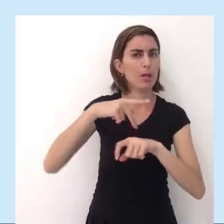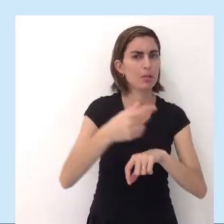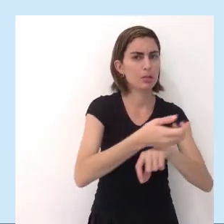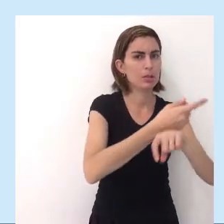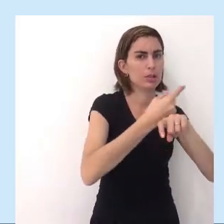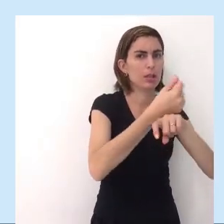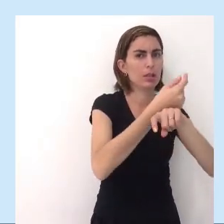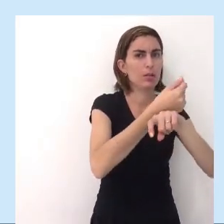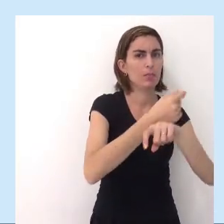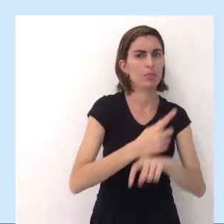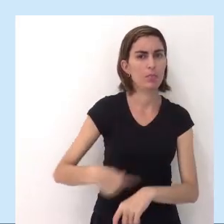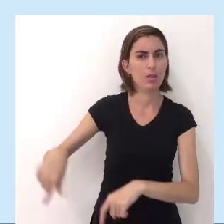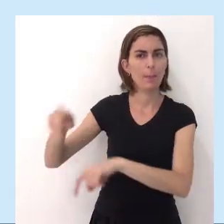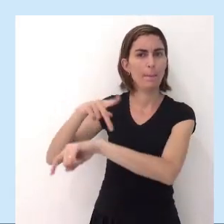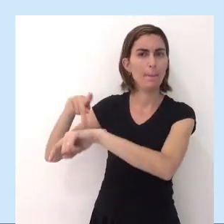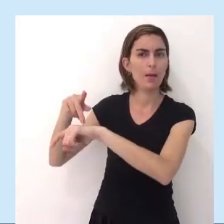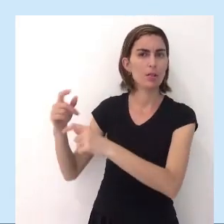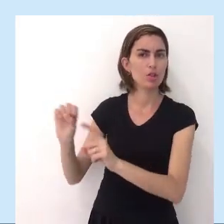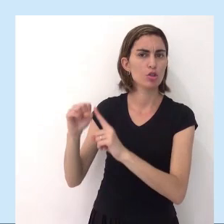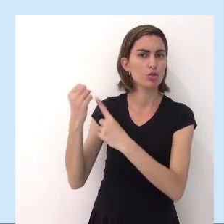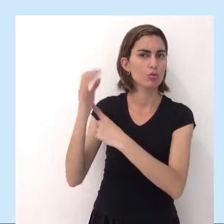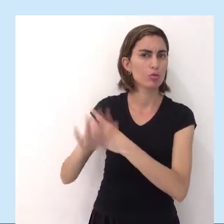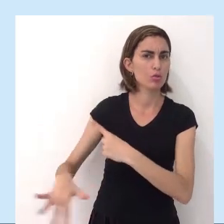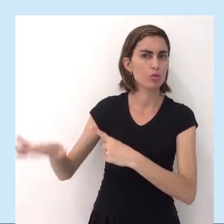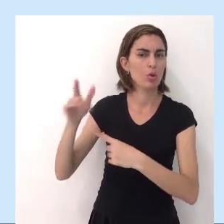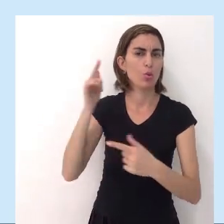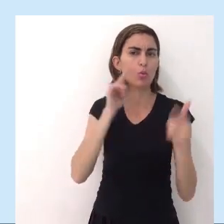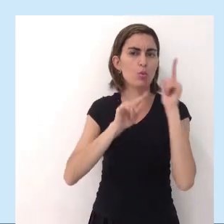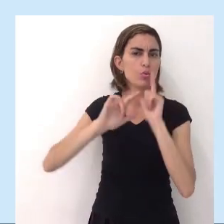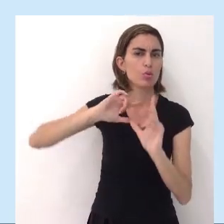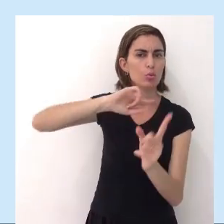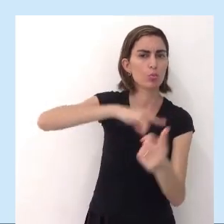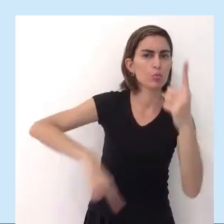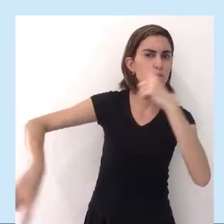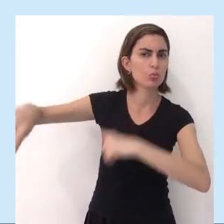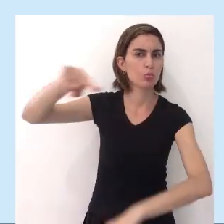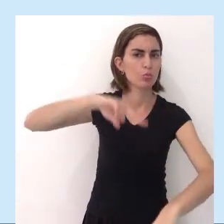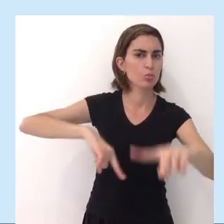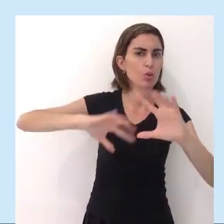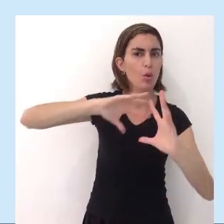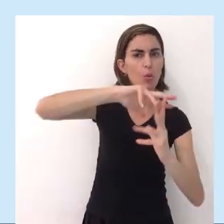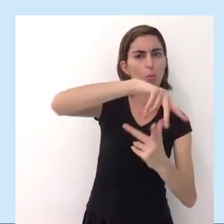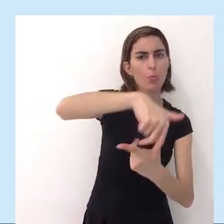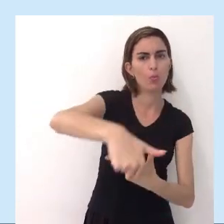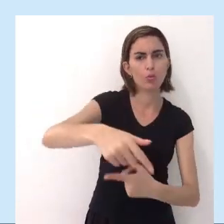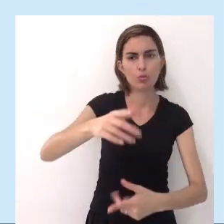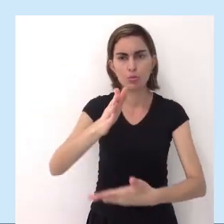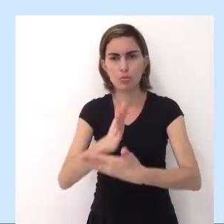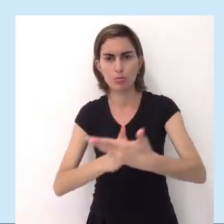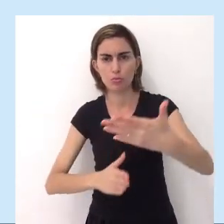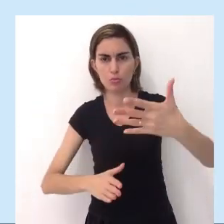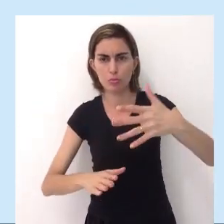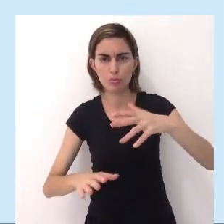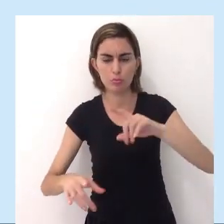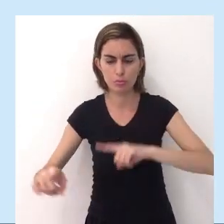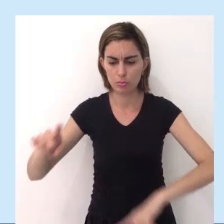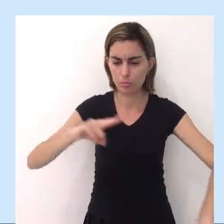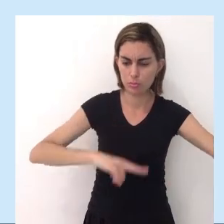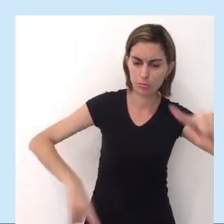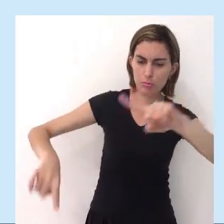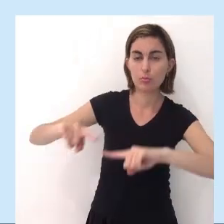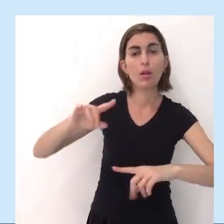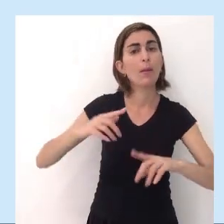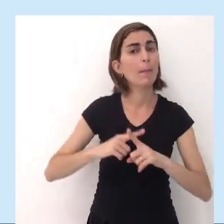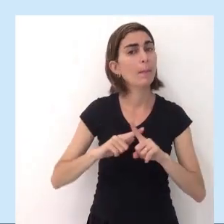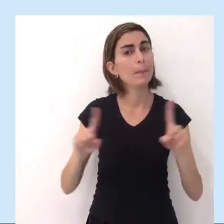e socialistas para conseguir o controle mundial. Tá? É uma ideia mesmo do mundo bipolar, tá, que aconteceu na Guerra Fria. Mas